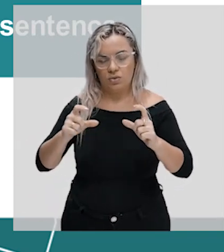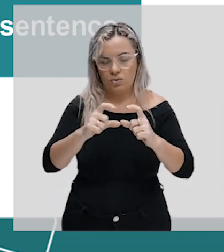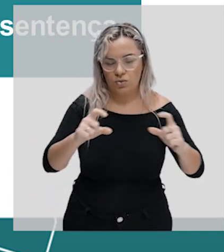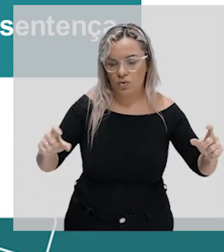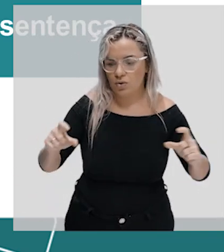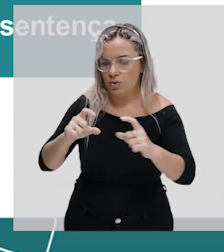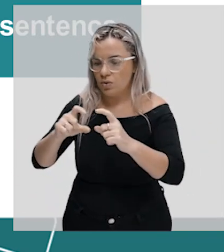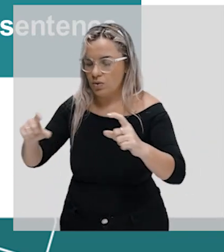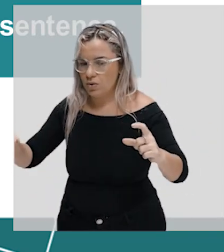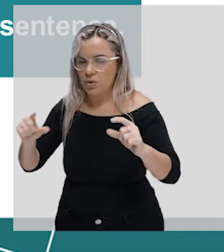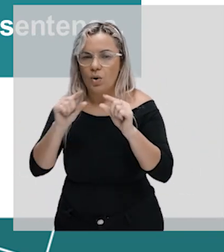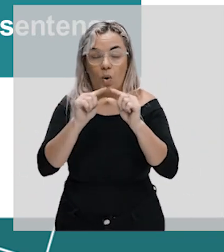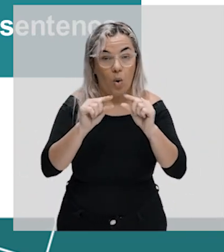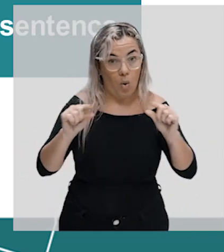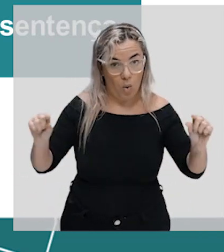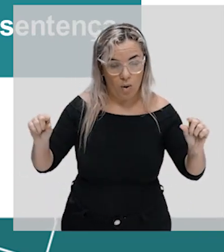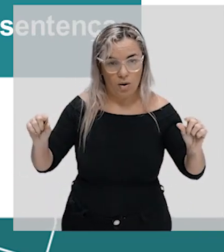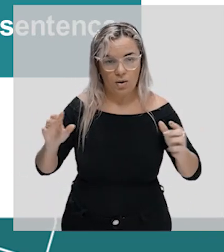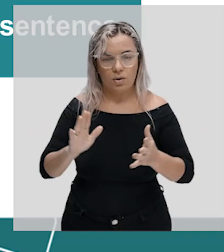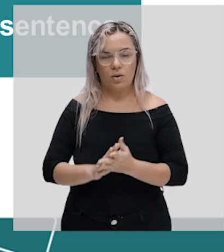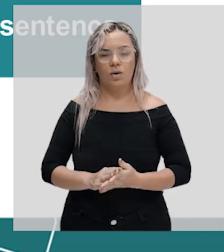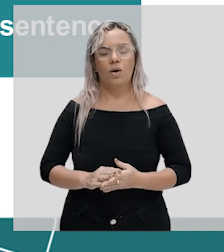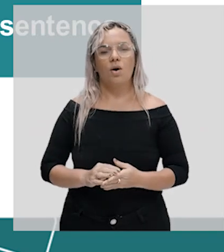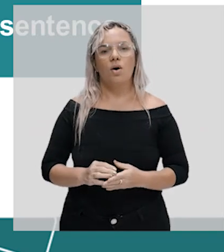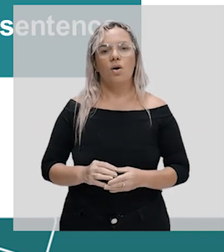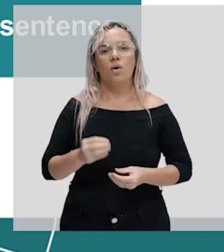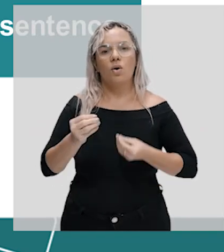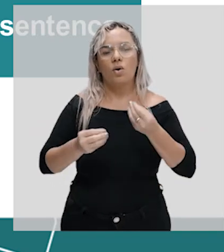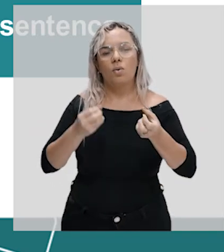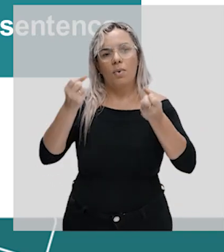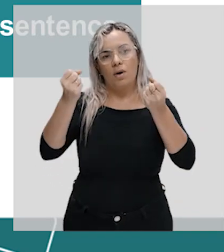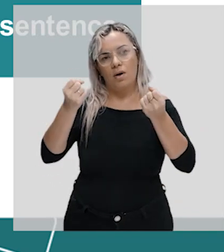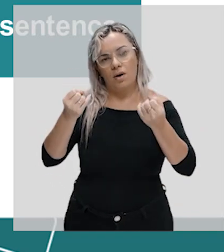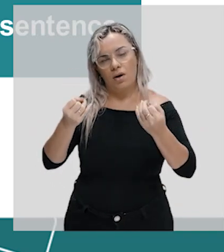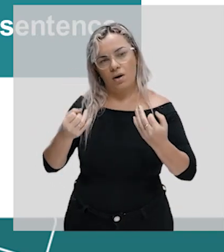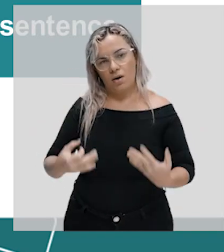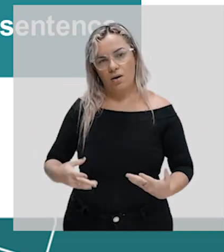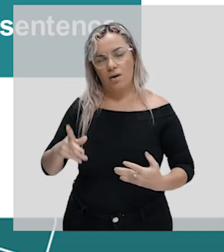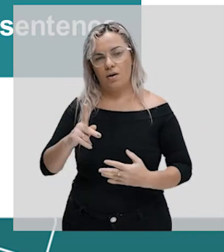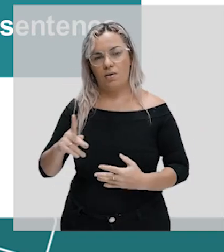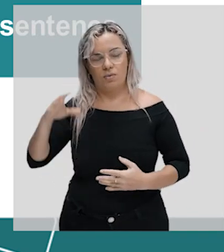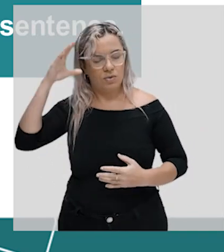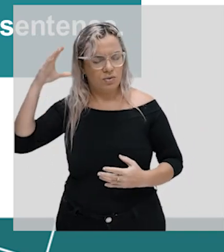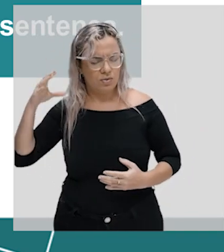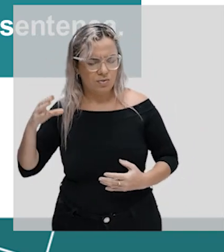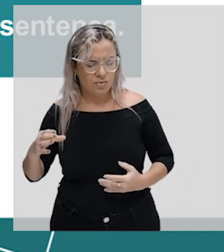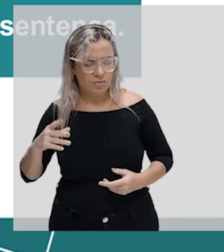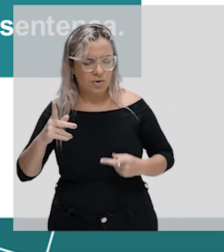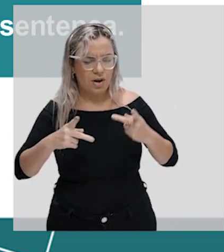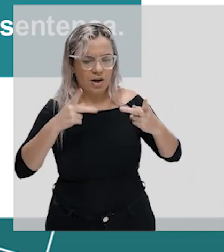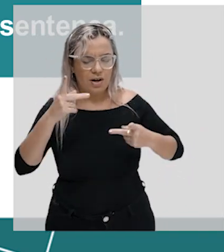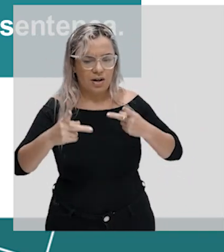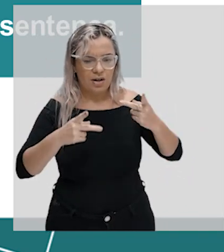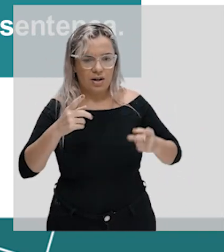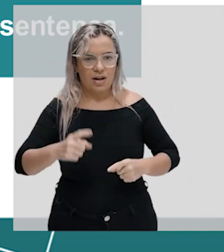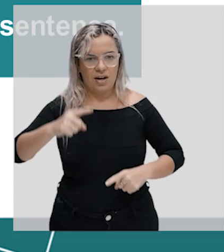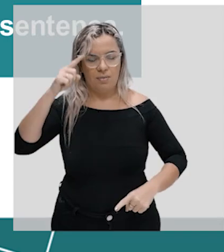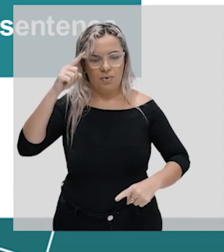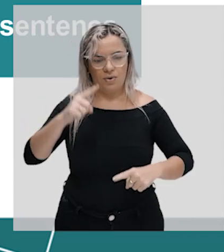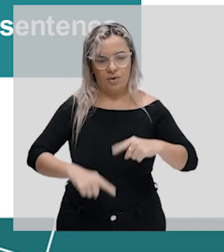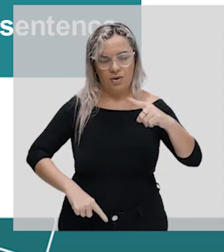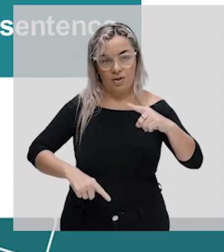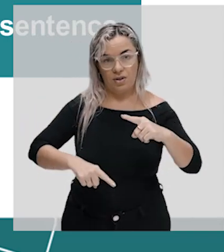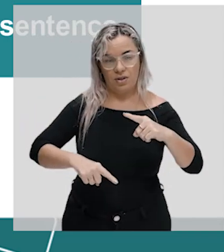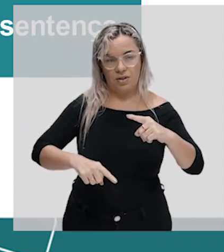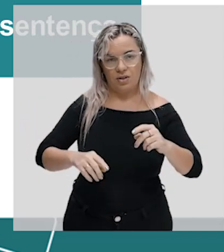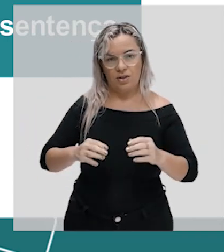sentença. Como quando eu digo, é proibido abrir os alhos,